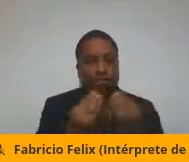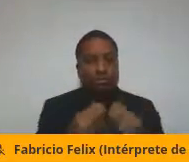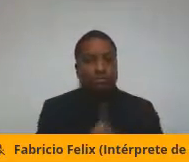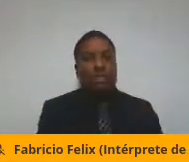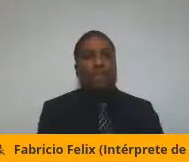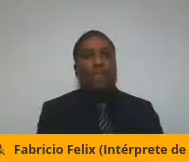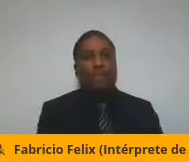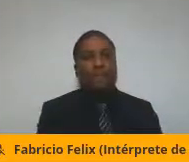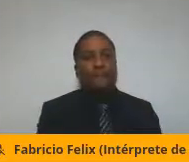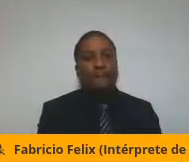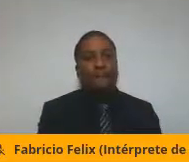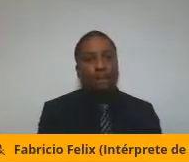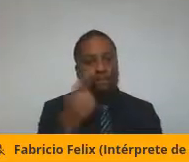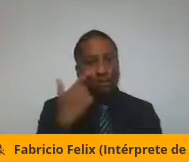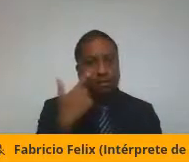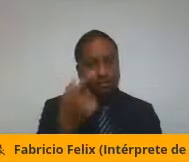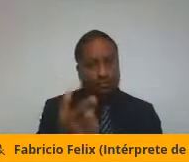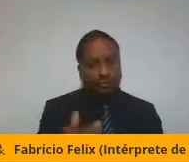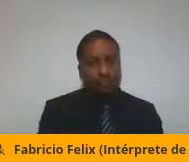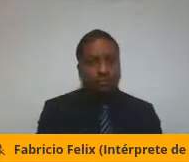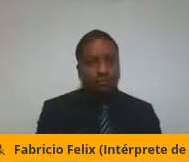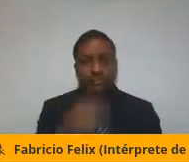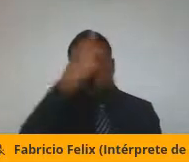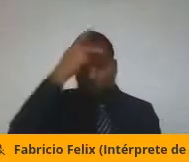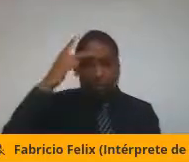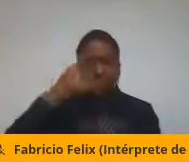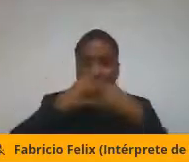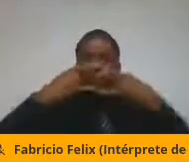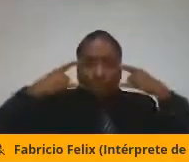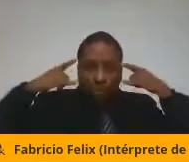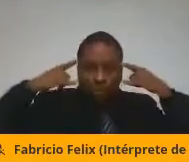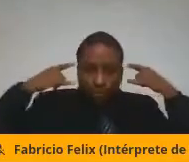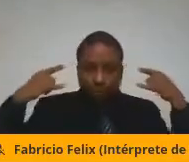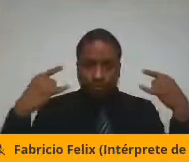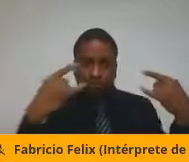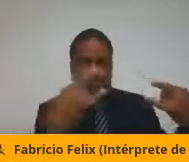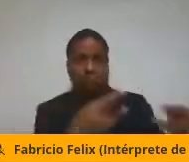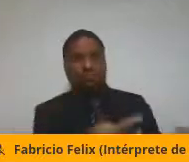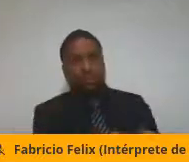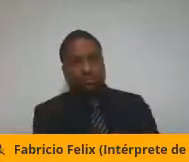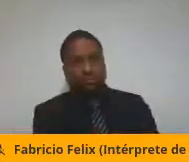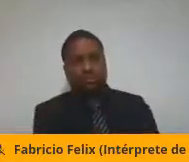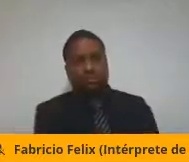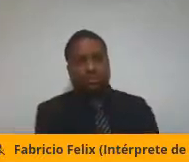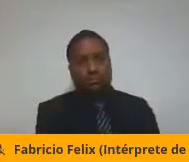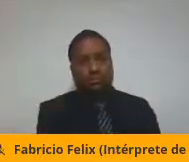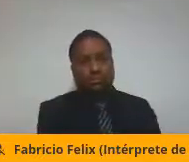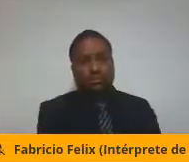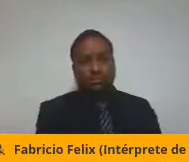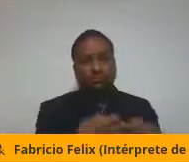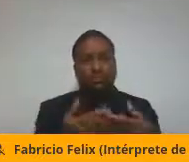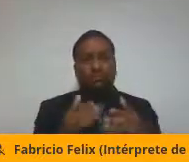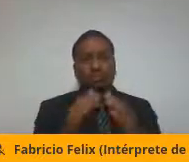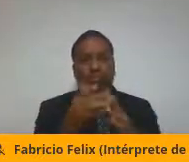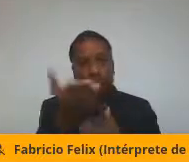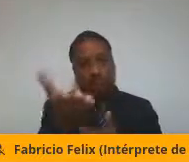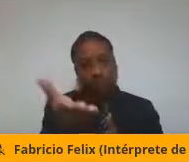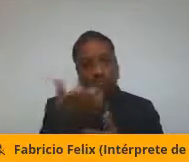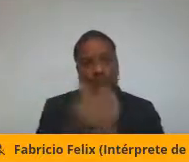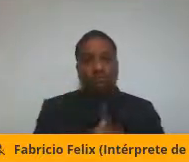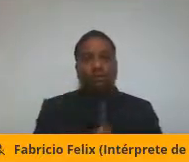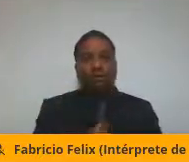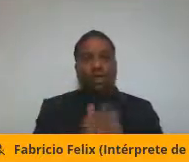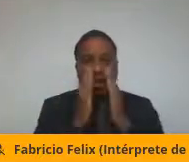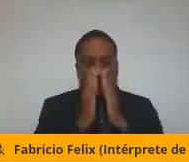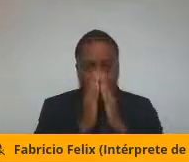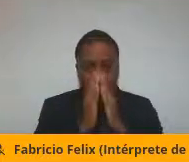Então, vejam bem, a pessoa precisa retirar a máscara, claro, e aí esse suave, ele precisa